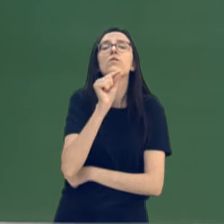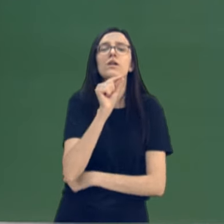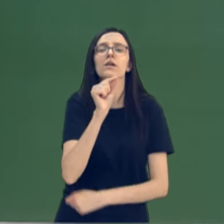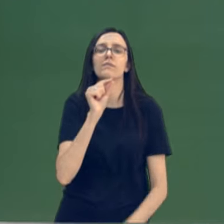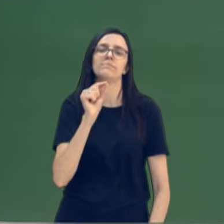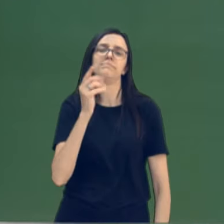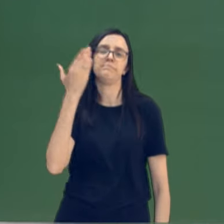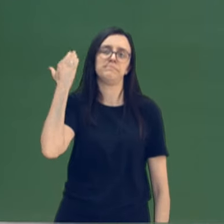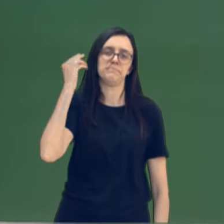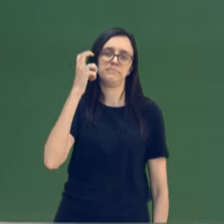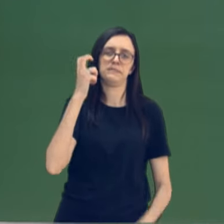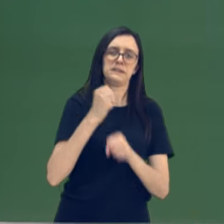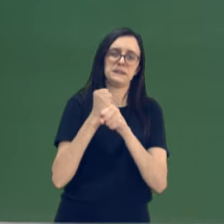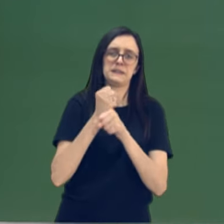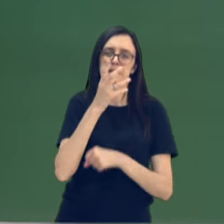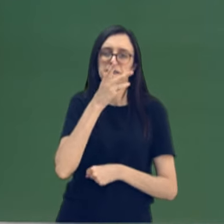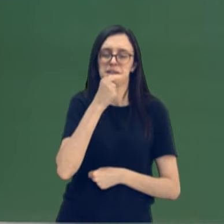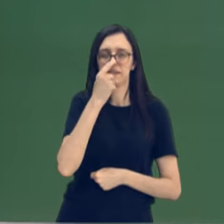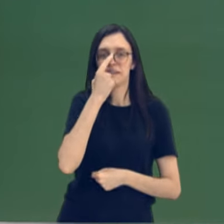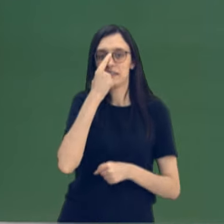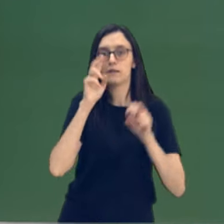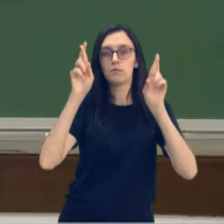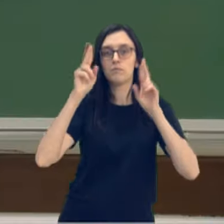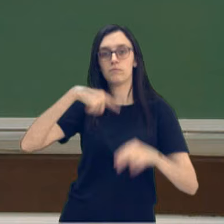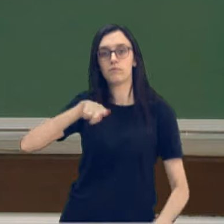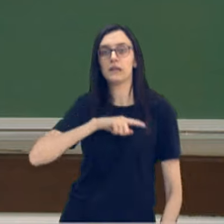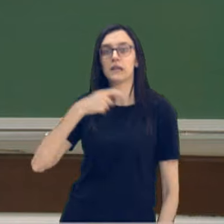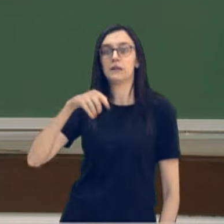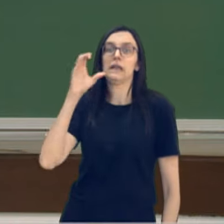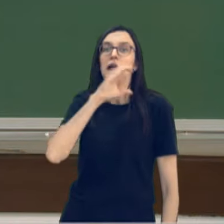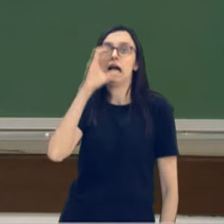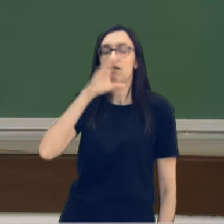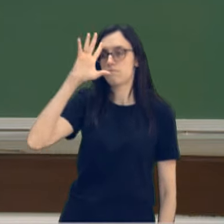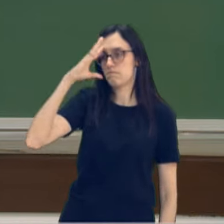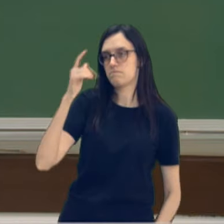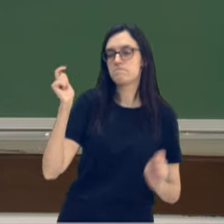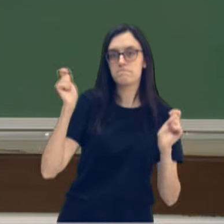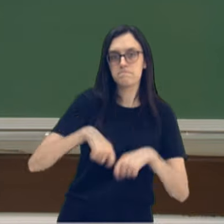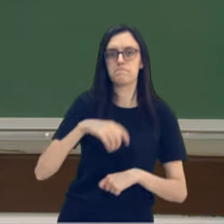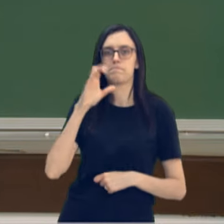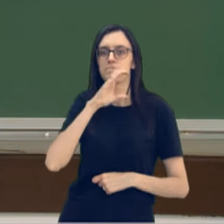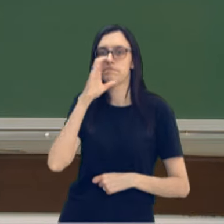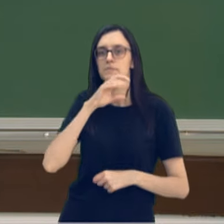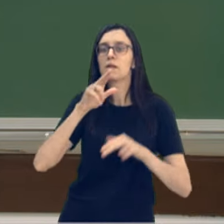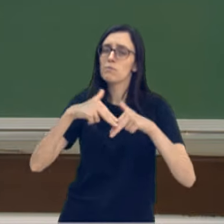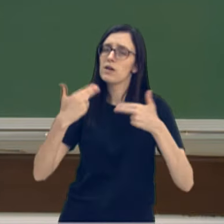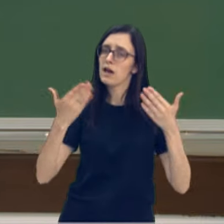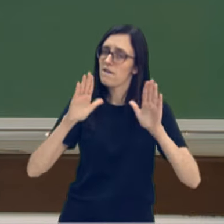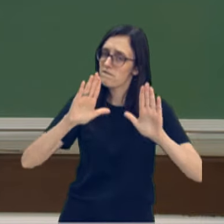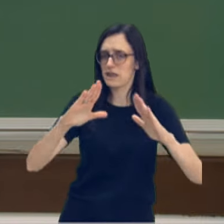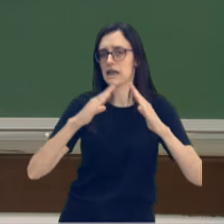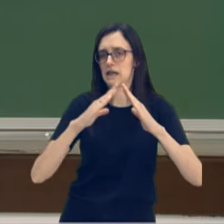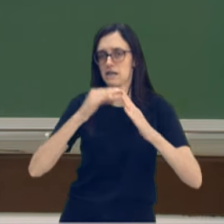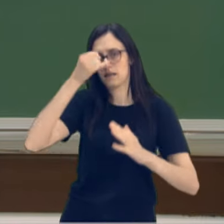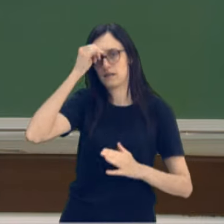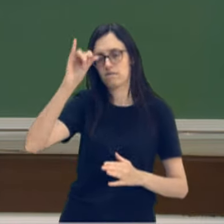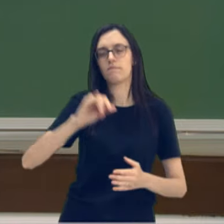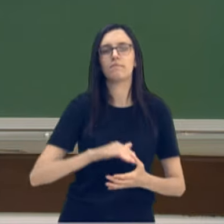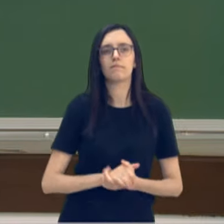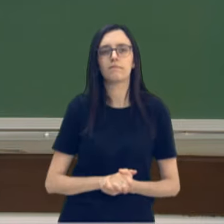anos. Vamos torcer para ter uma solução melhor. Enquanto isso, fiquem em casa.